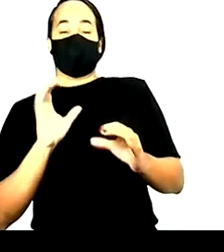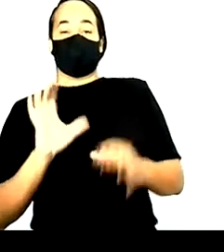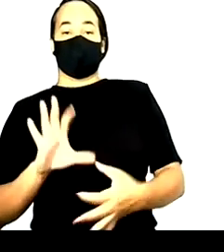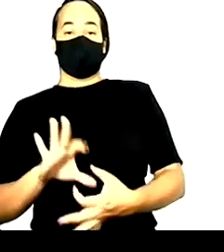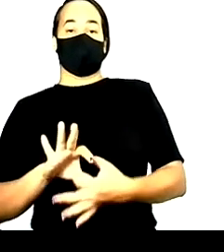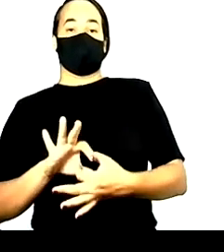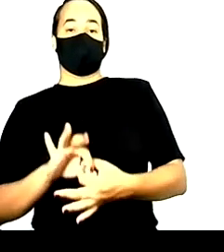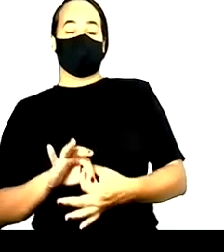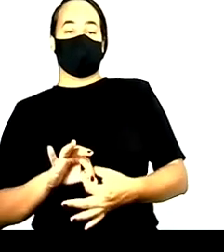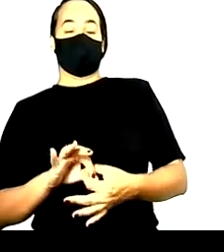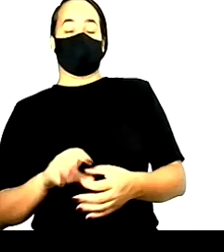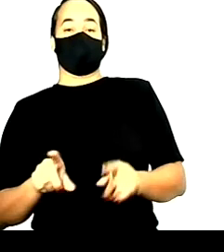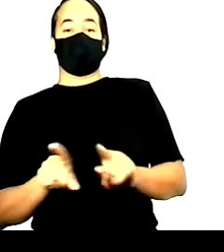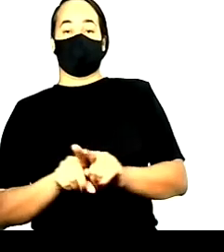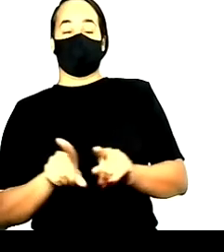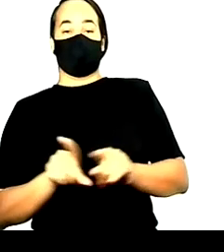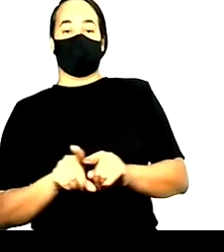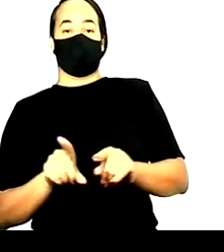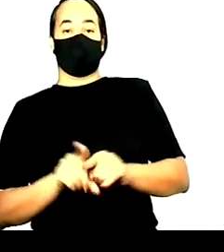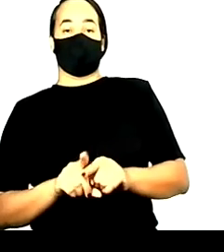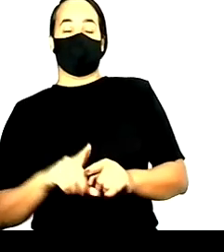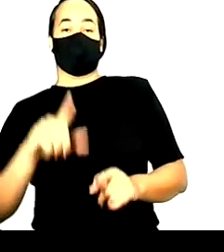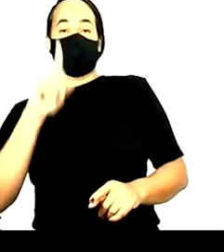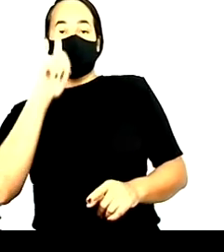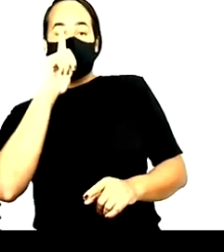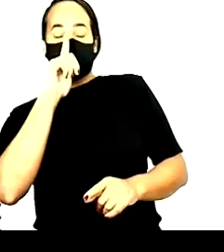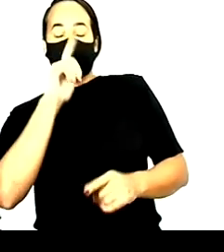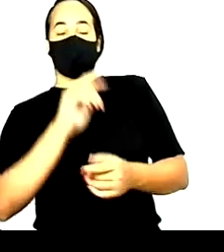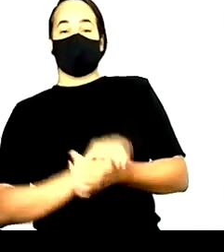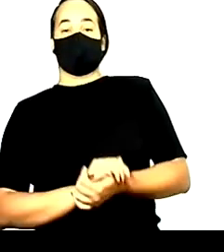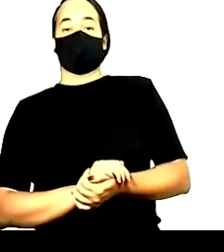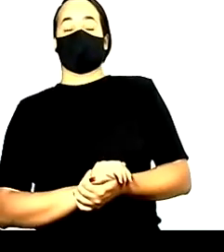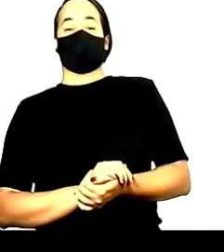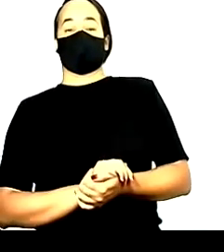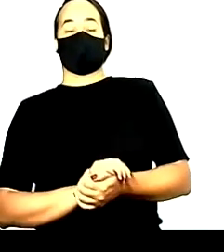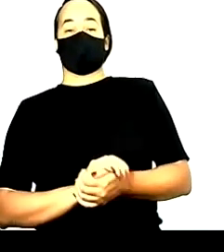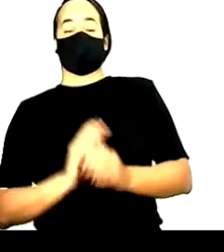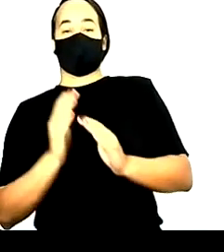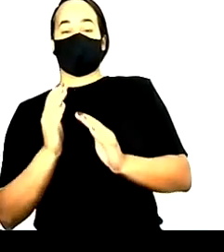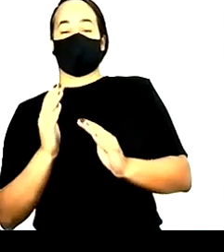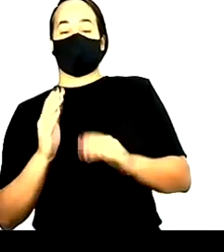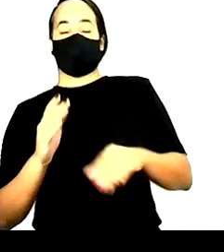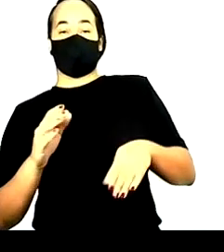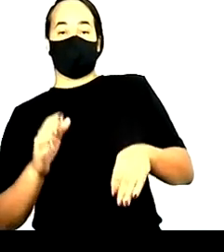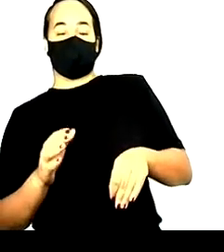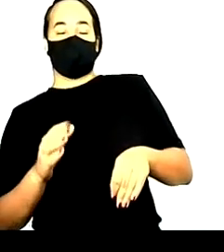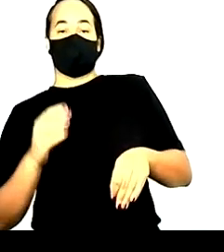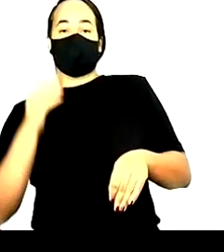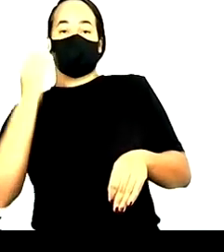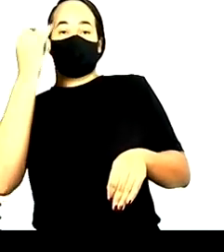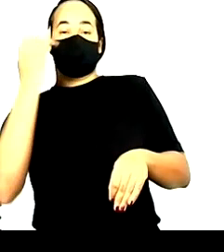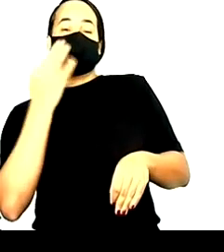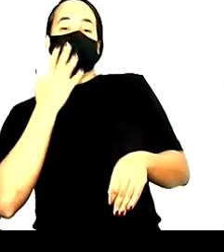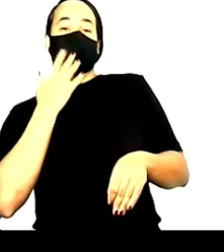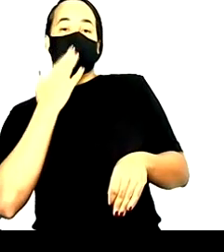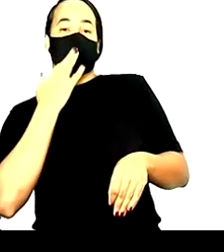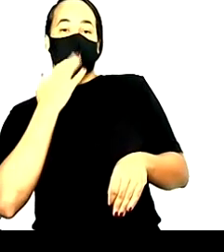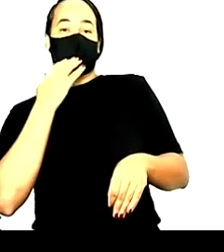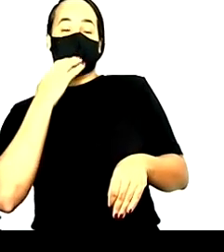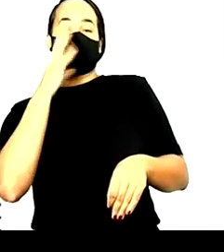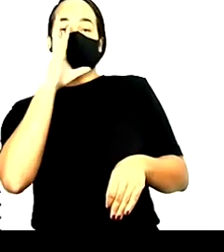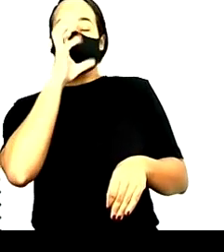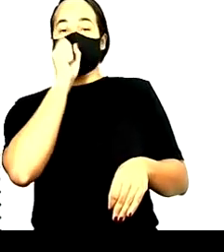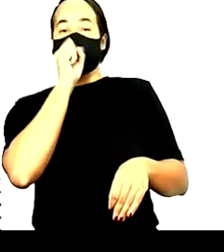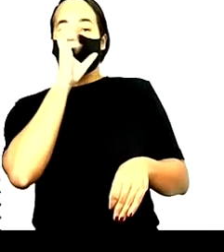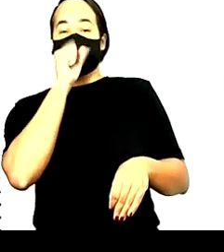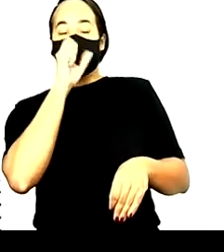com o meio excretor. Suas paredes são franjadas e com glândulas secretoras de muco. Suas funções